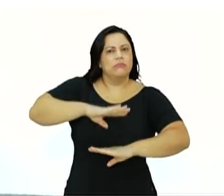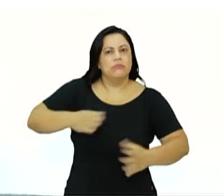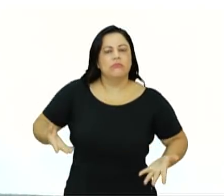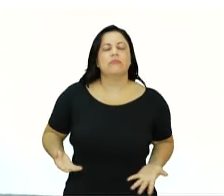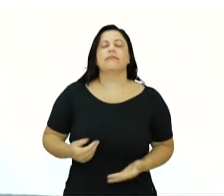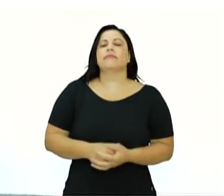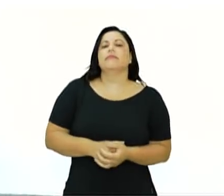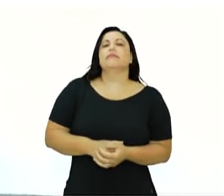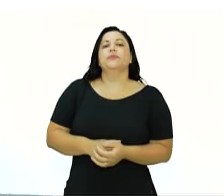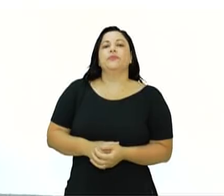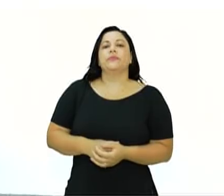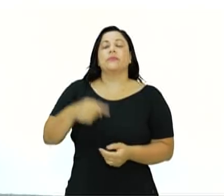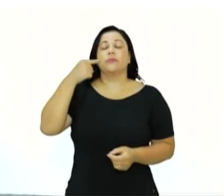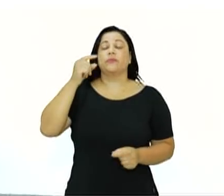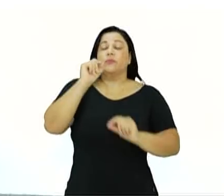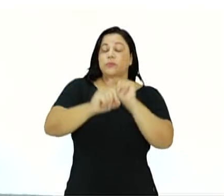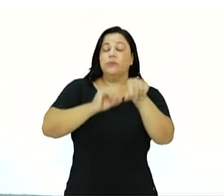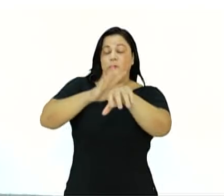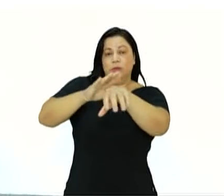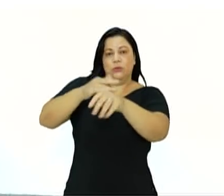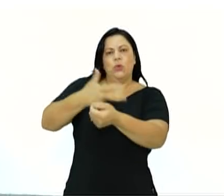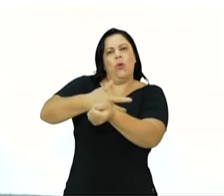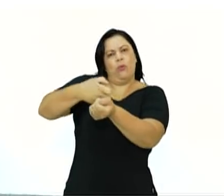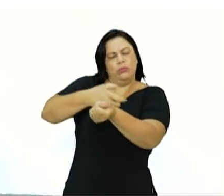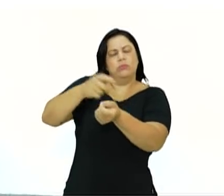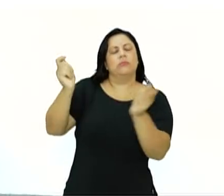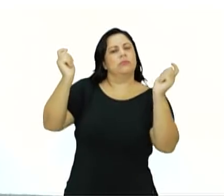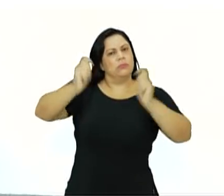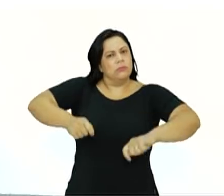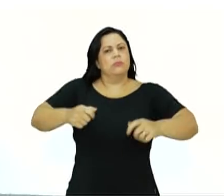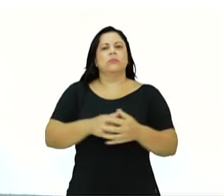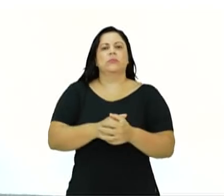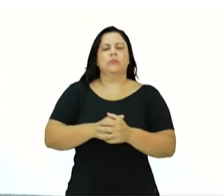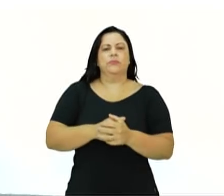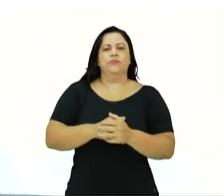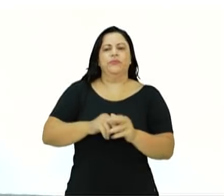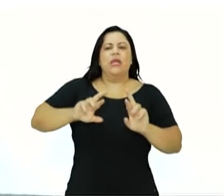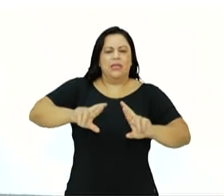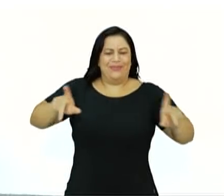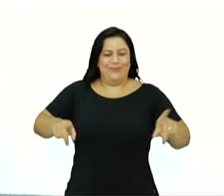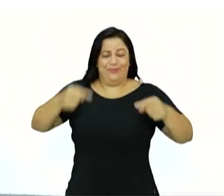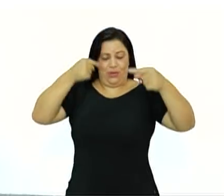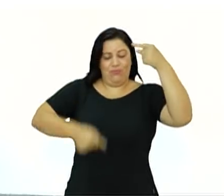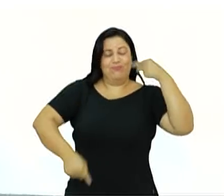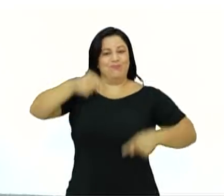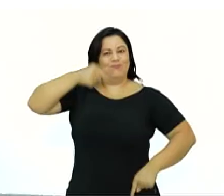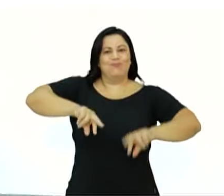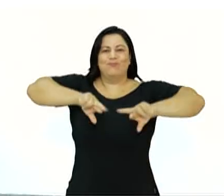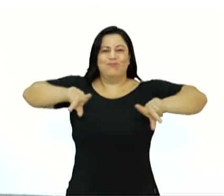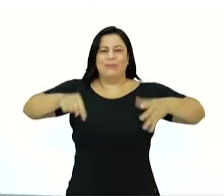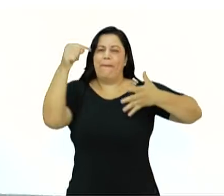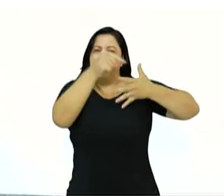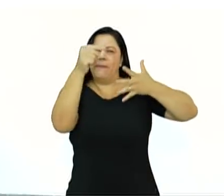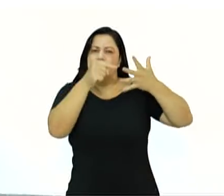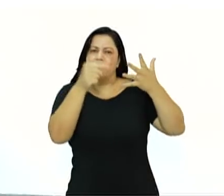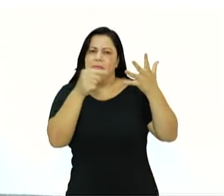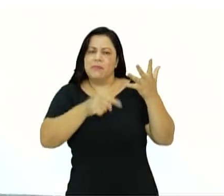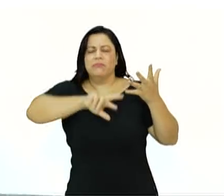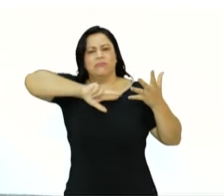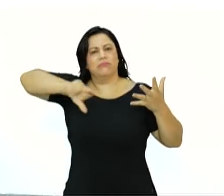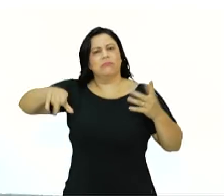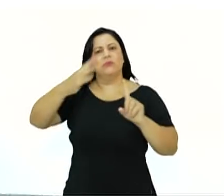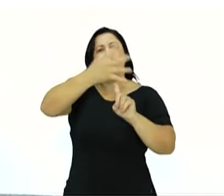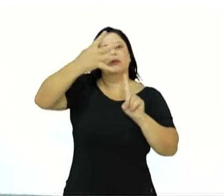né? E assim, essa condição genética, ela vai causar uma anormalidade, diversas anormalidades, como eu falei, é uma síndrome,